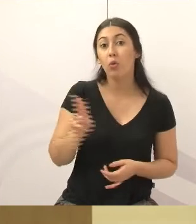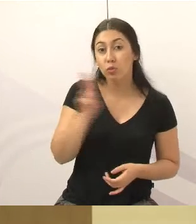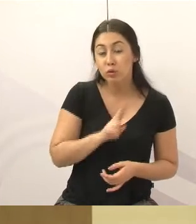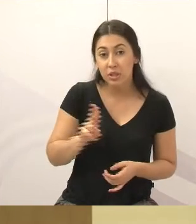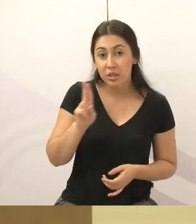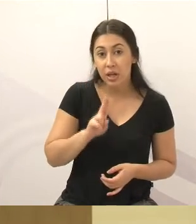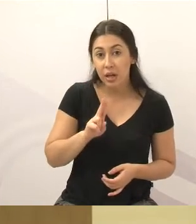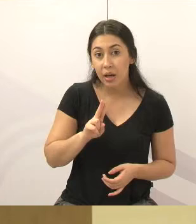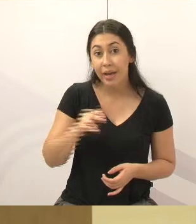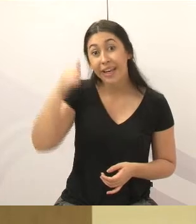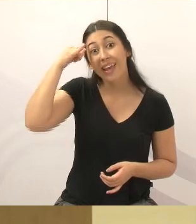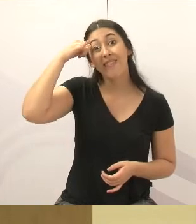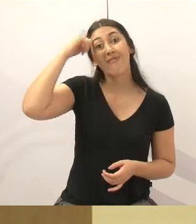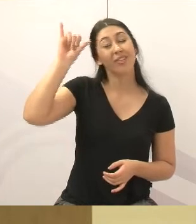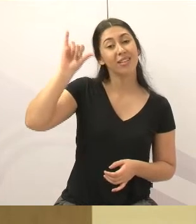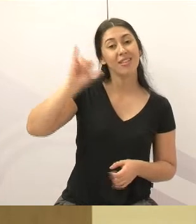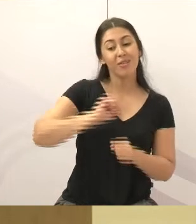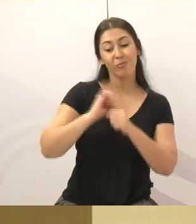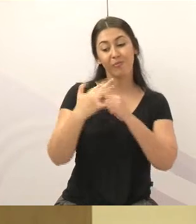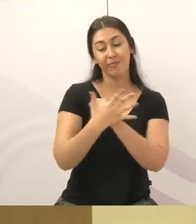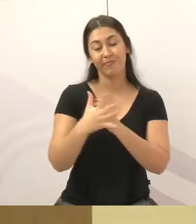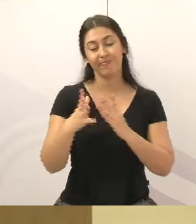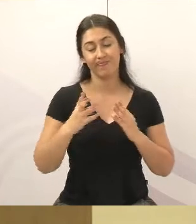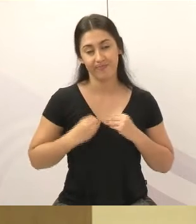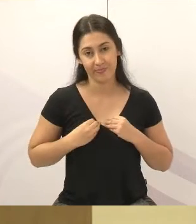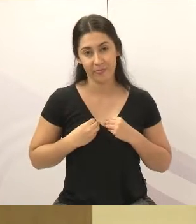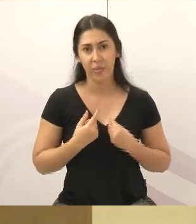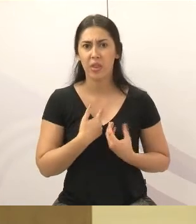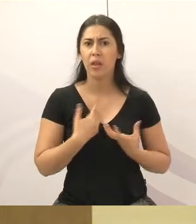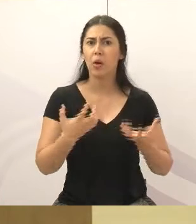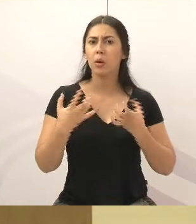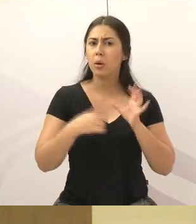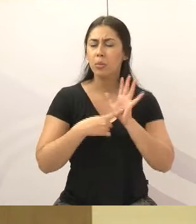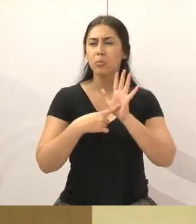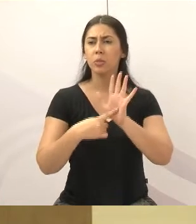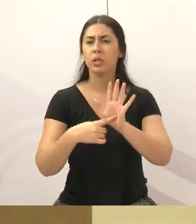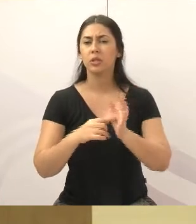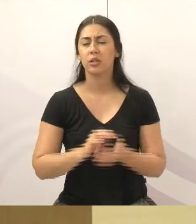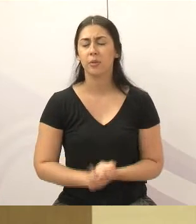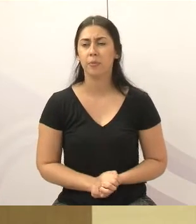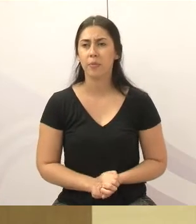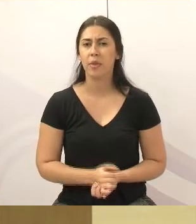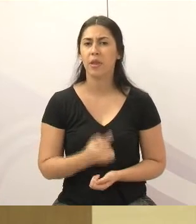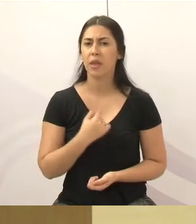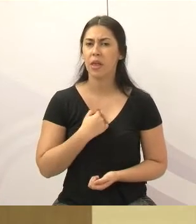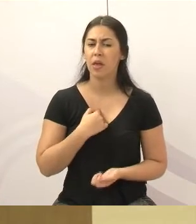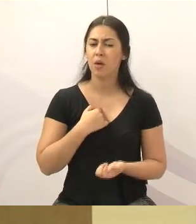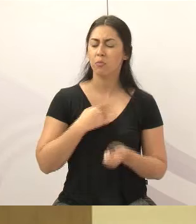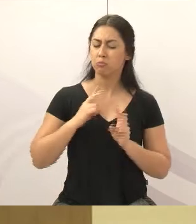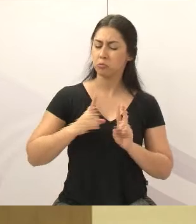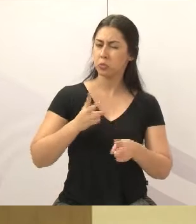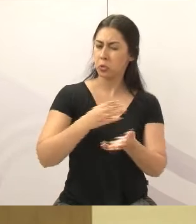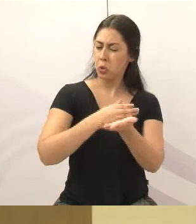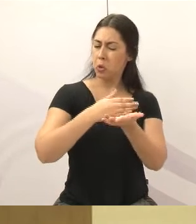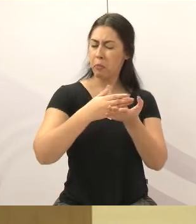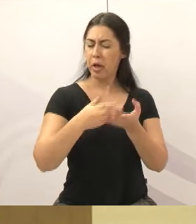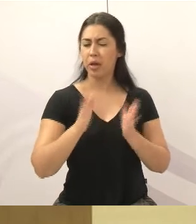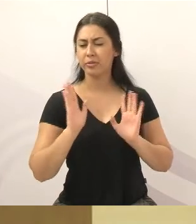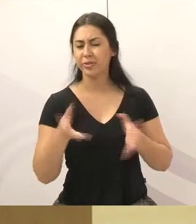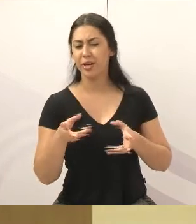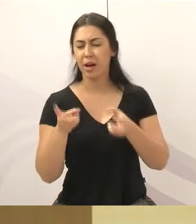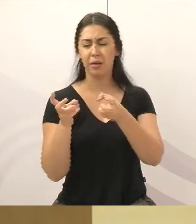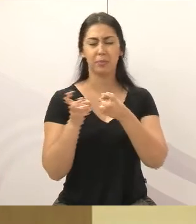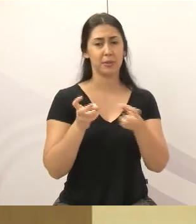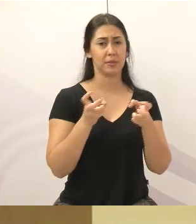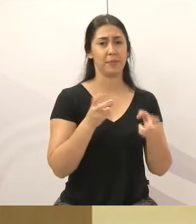transmissão do coronavírus. E aqui eu quero fazer um registro. Acompanhei desde o início, e eu me lembro